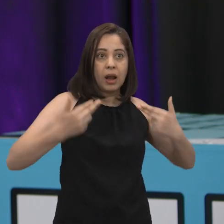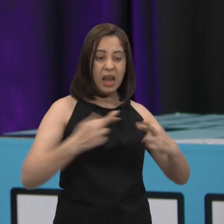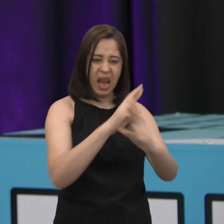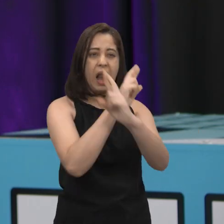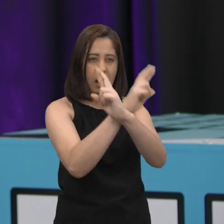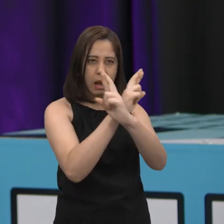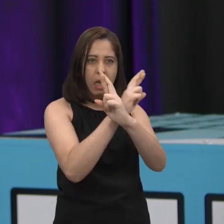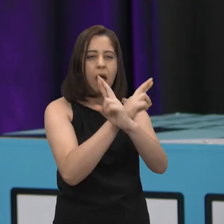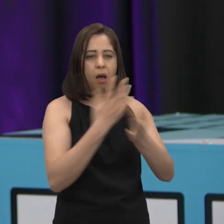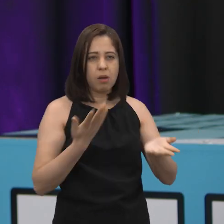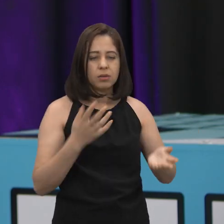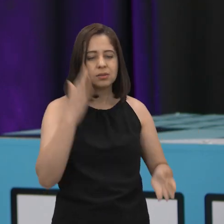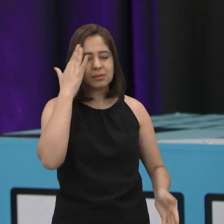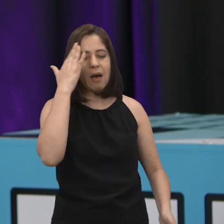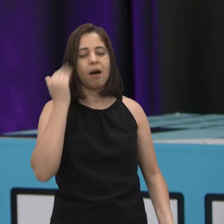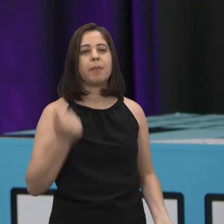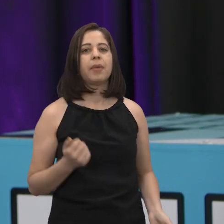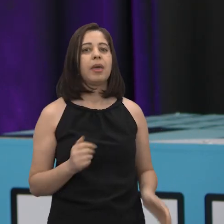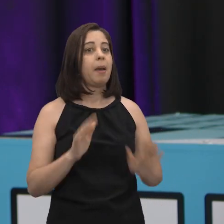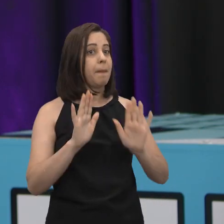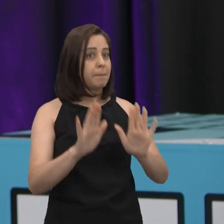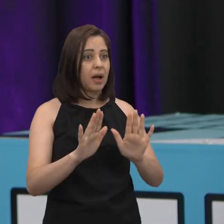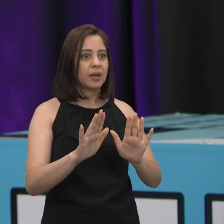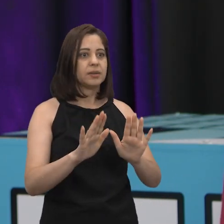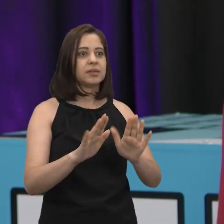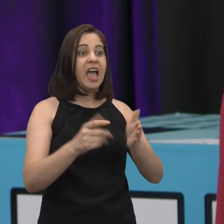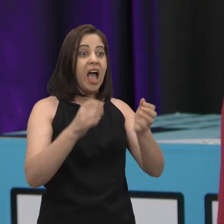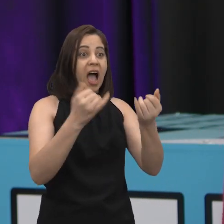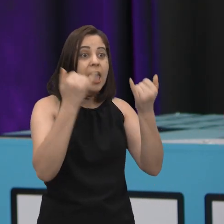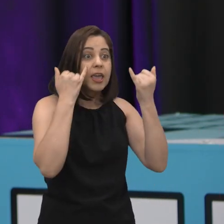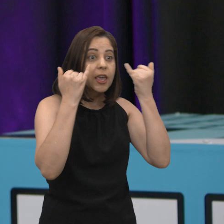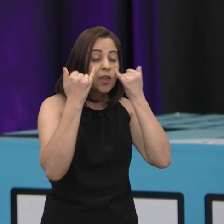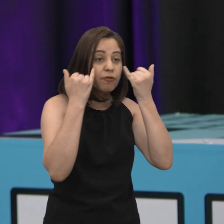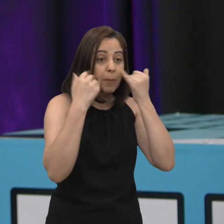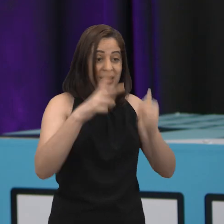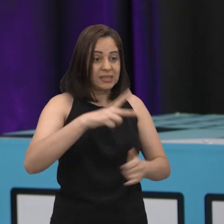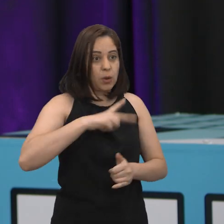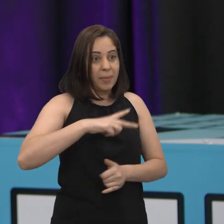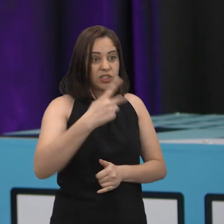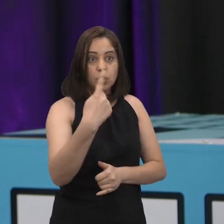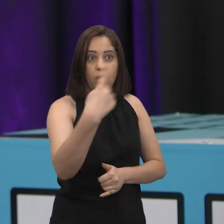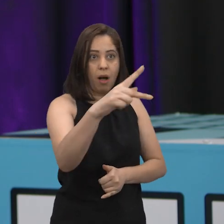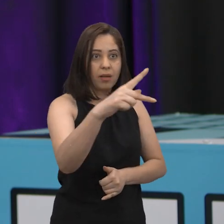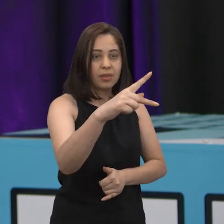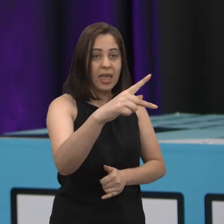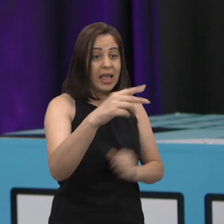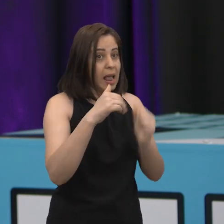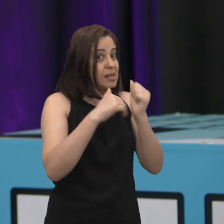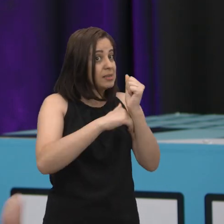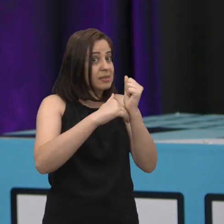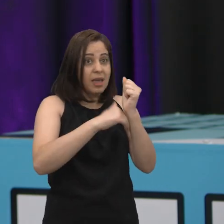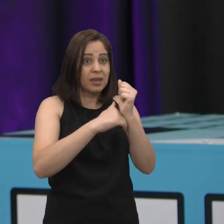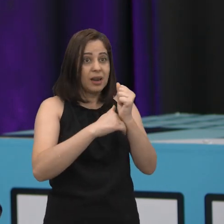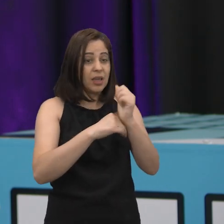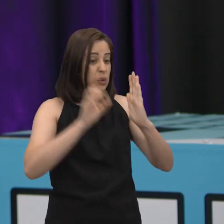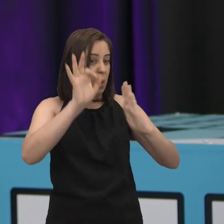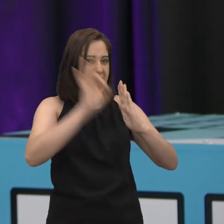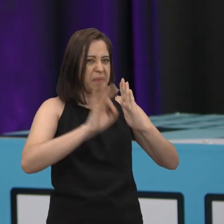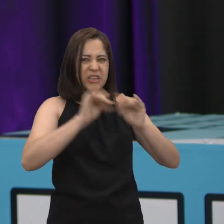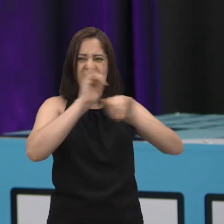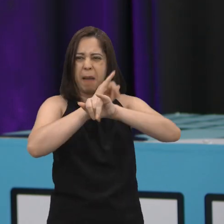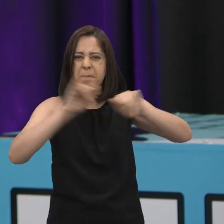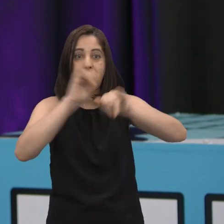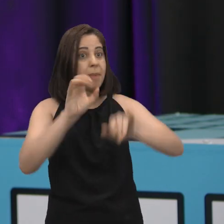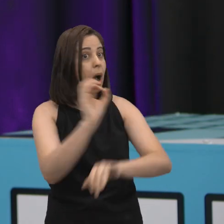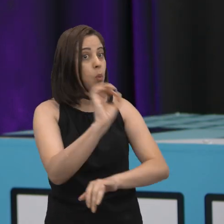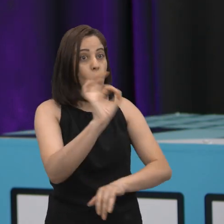o IBGE divulga os dados, a identificação do cidadão, daquele domicílio também não ocorre esse tipo de identificação. Então as pessoas podem ficar tranquilas quanto a